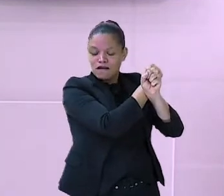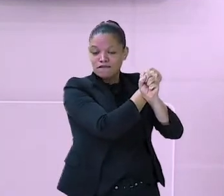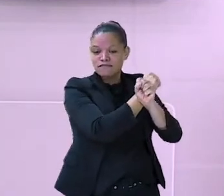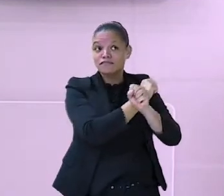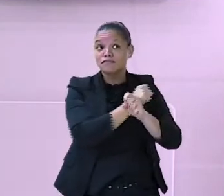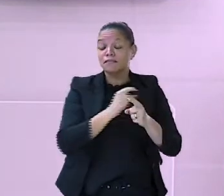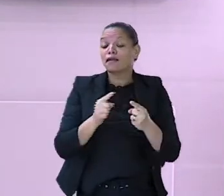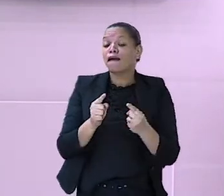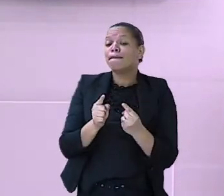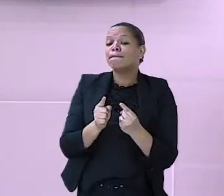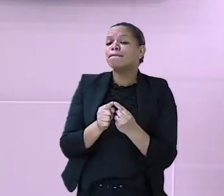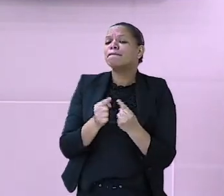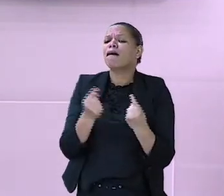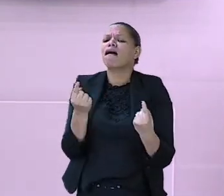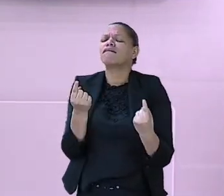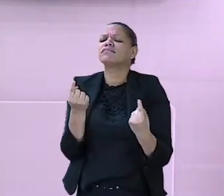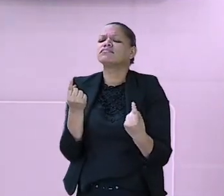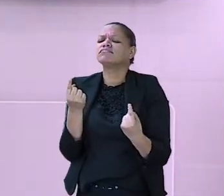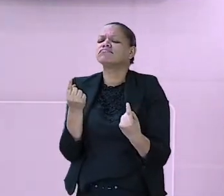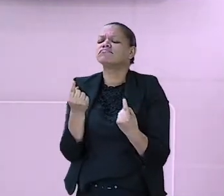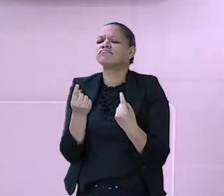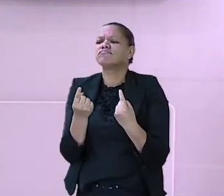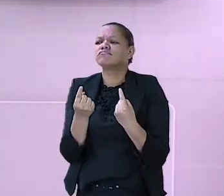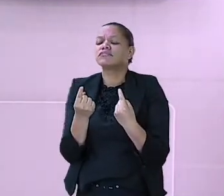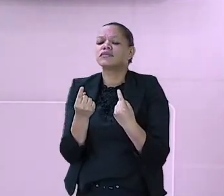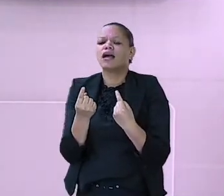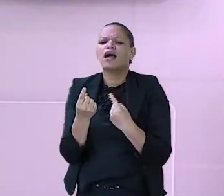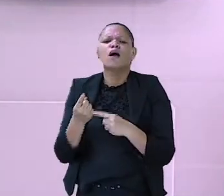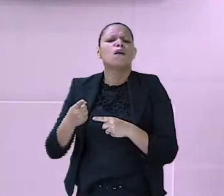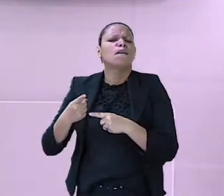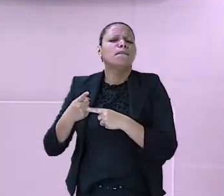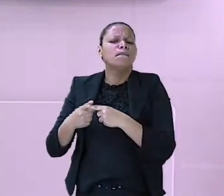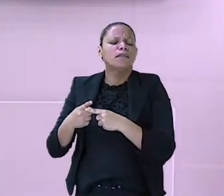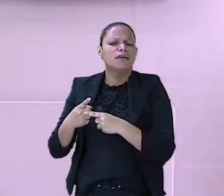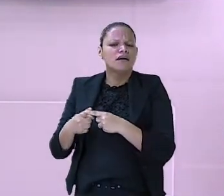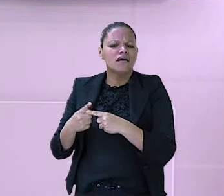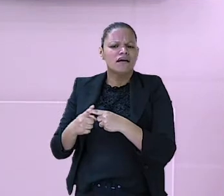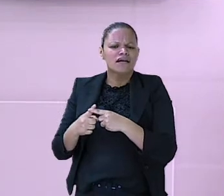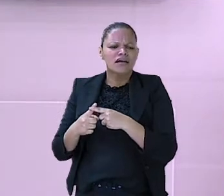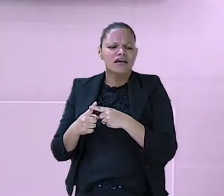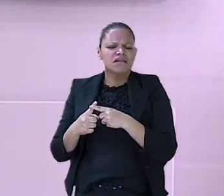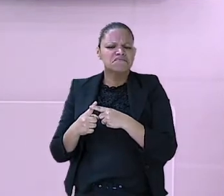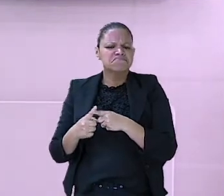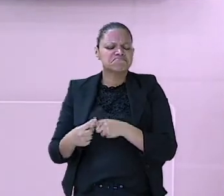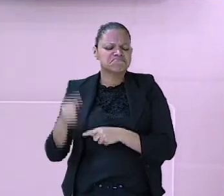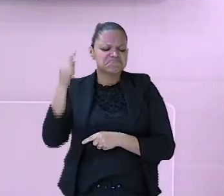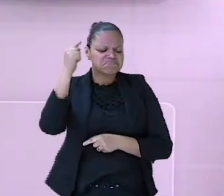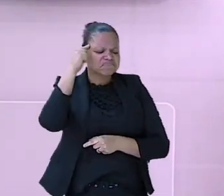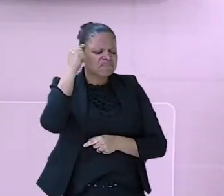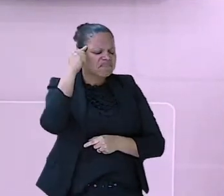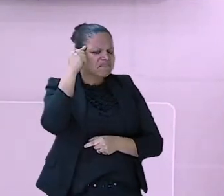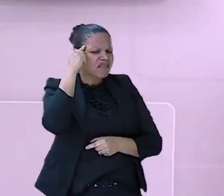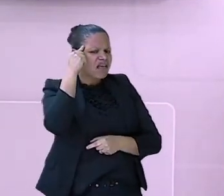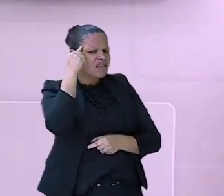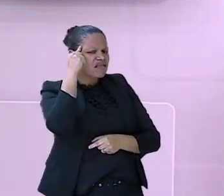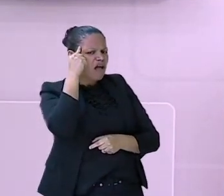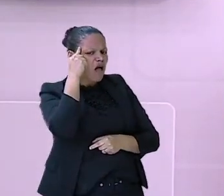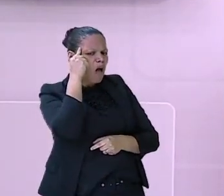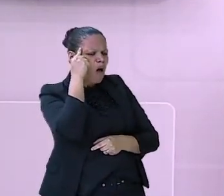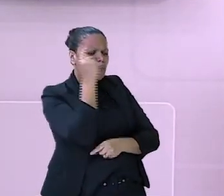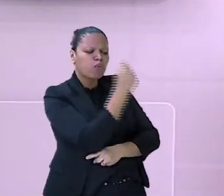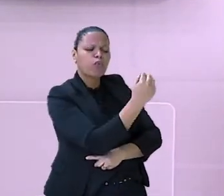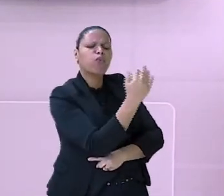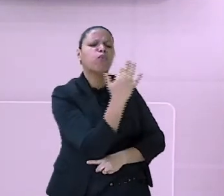afinal, por qual razão eles resolveram plantar esse tipo de gênero agrícola nas terras brasileiras? Por que eles pensaram,